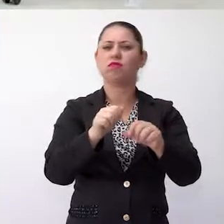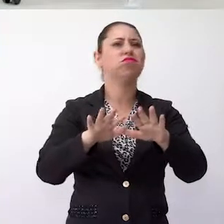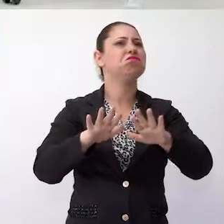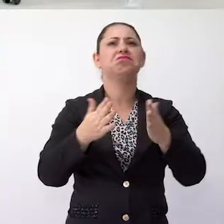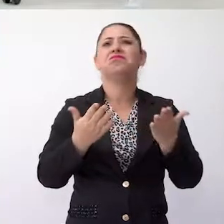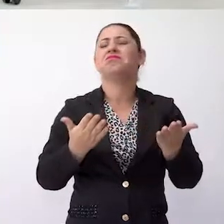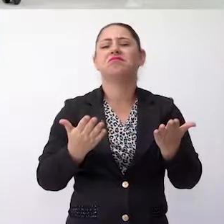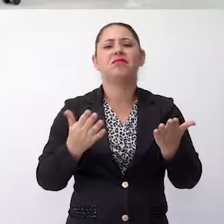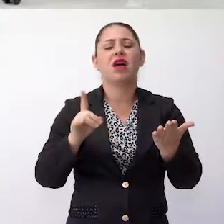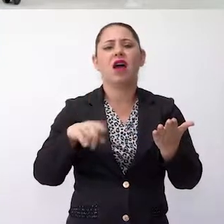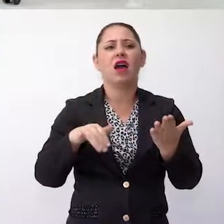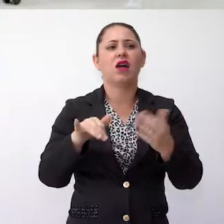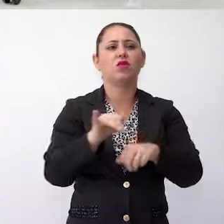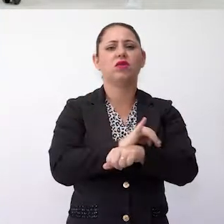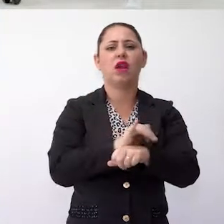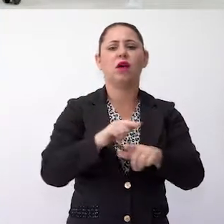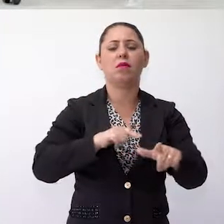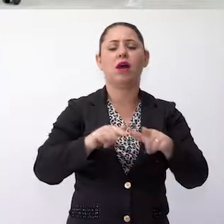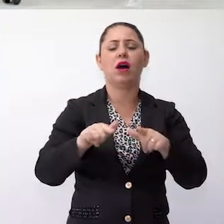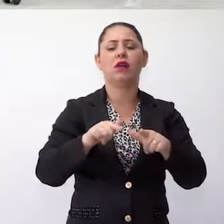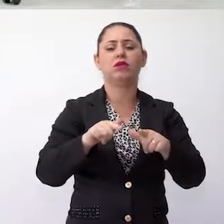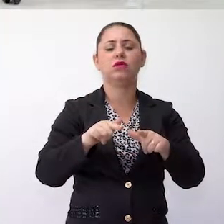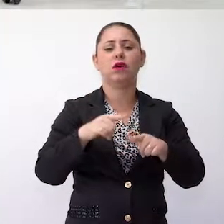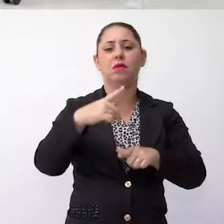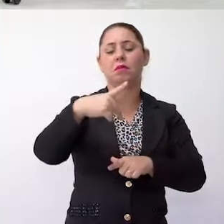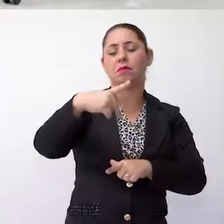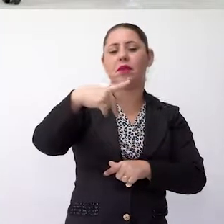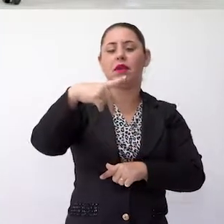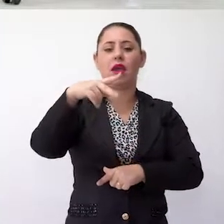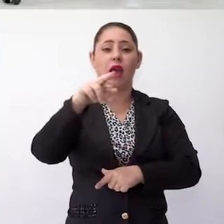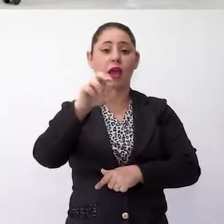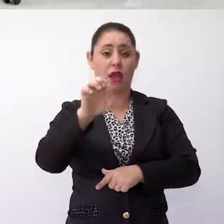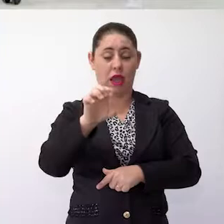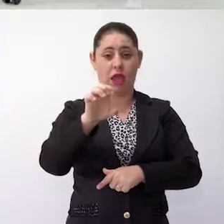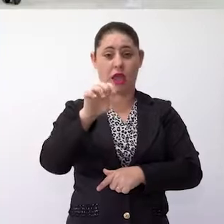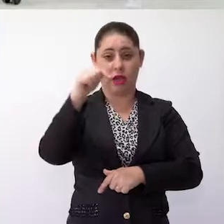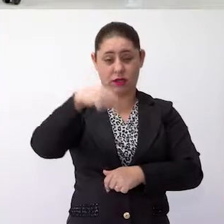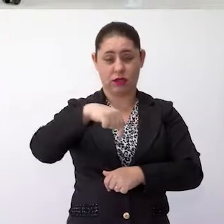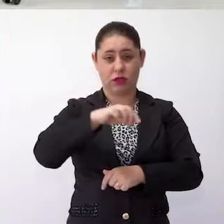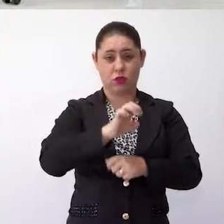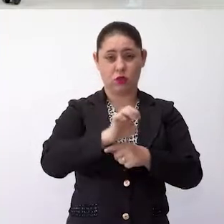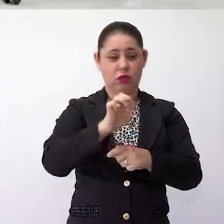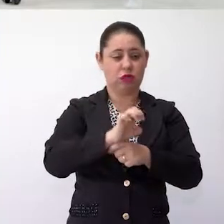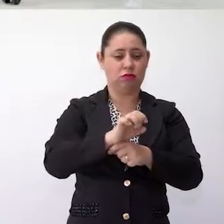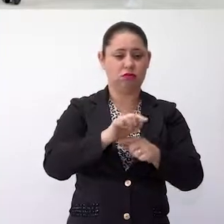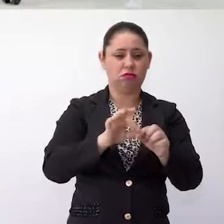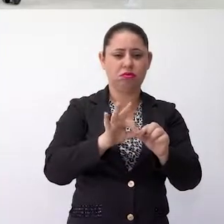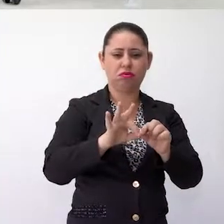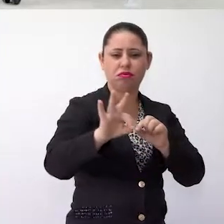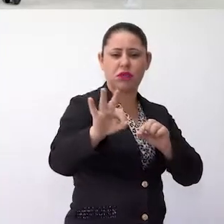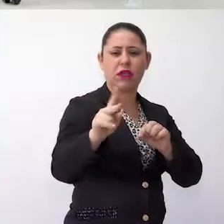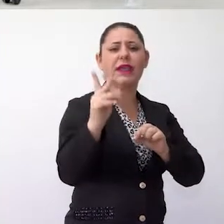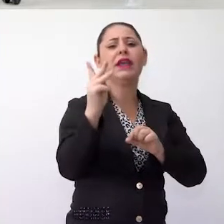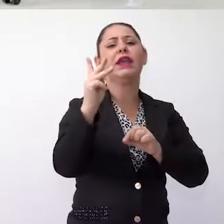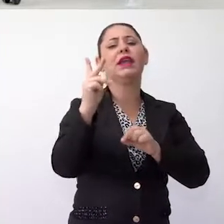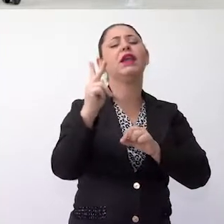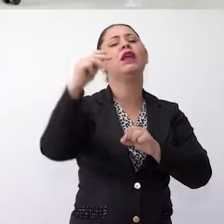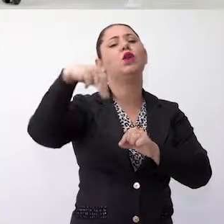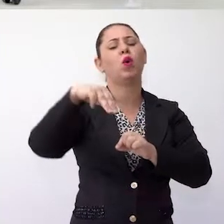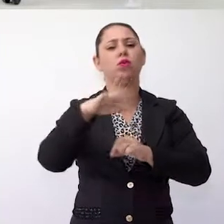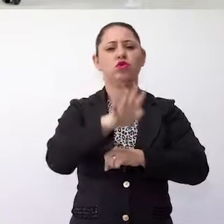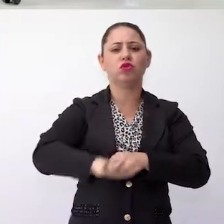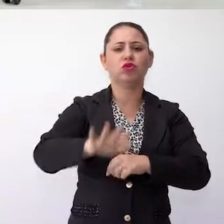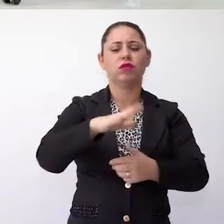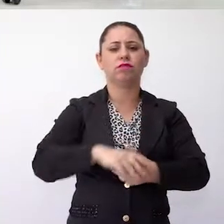Qual é a ação da Polícia Rodoviária Estadual no nosso estado, em termos de quilômetros, no geral?